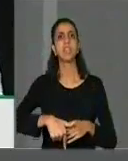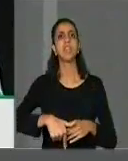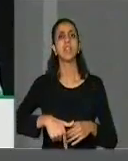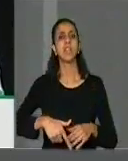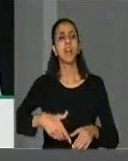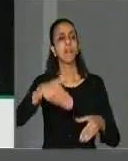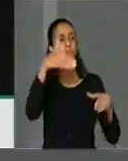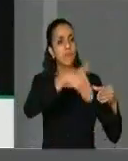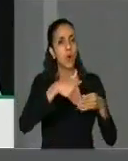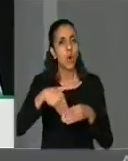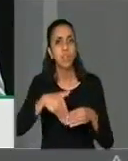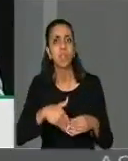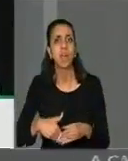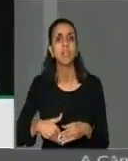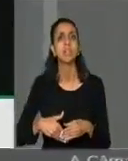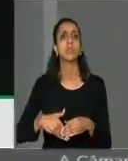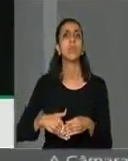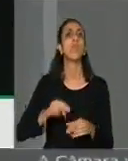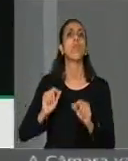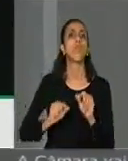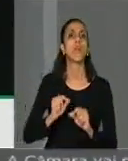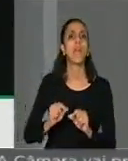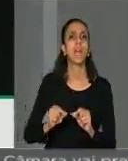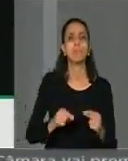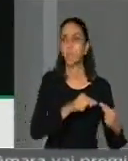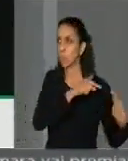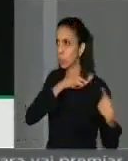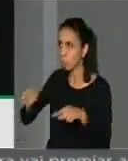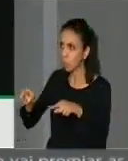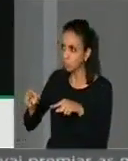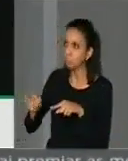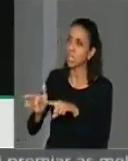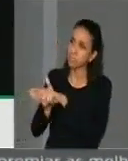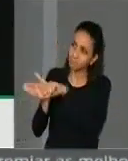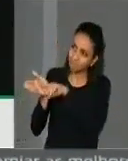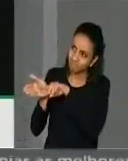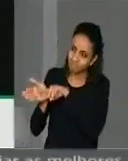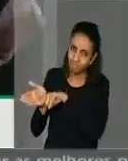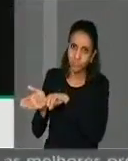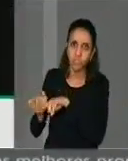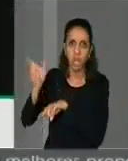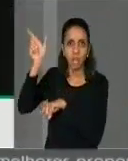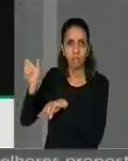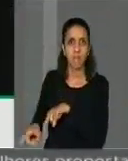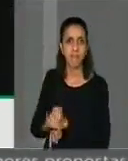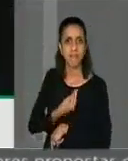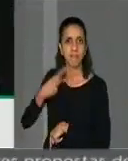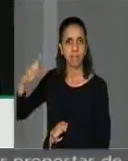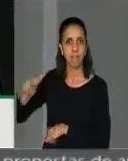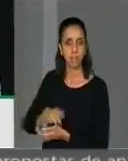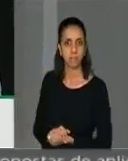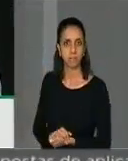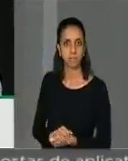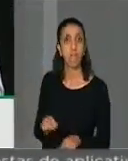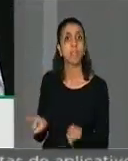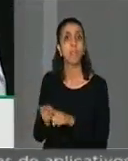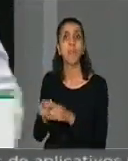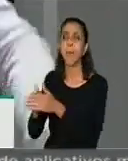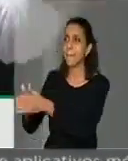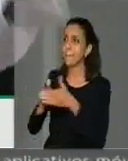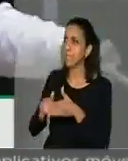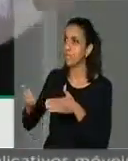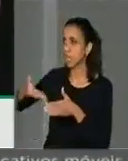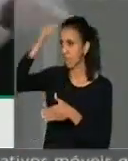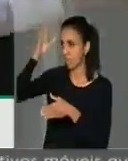para que ele possa ser investigado. E vamos pedir o afastamento